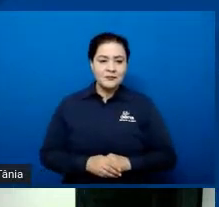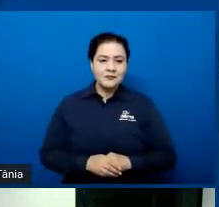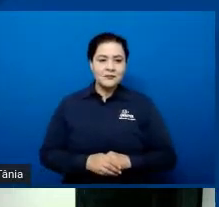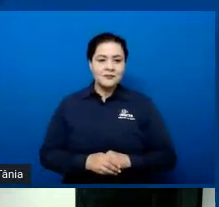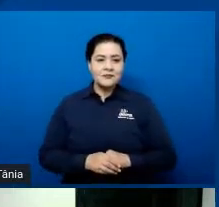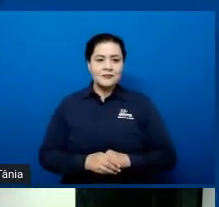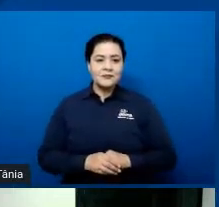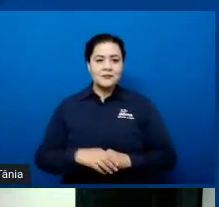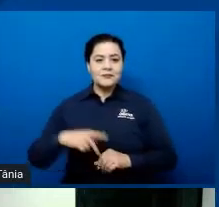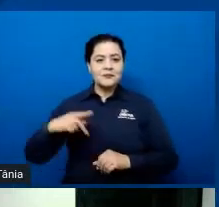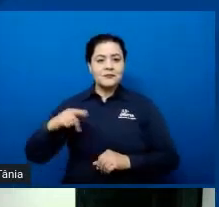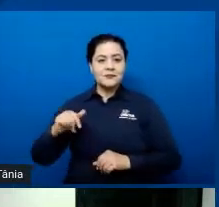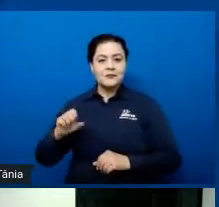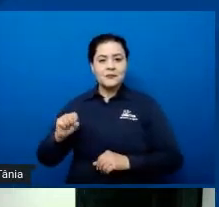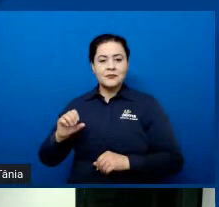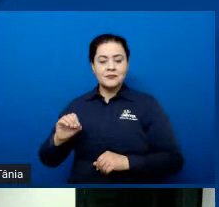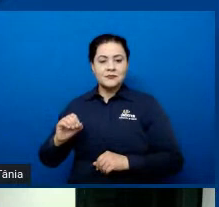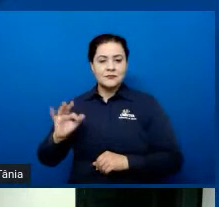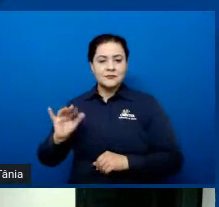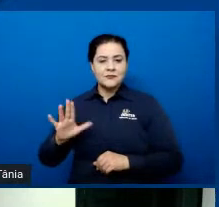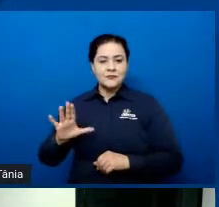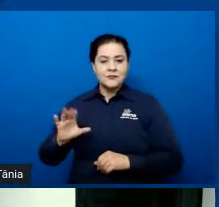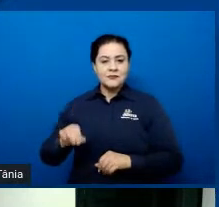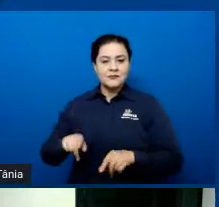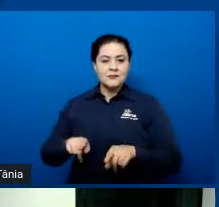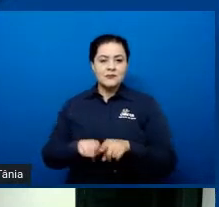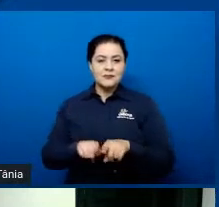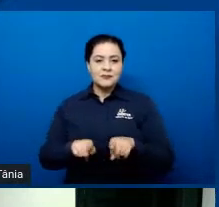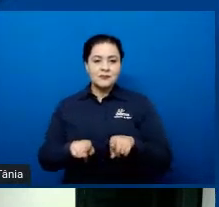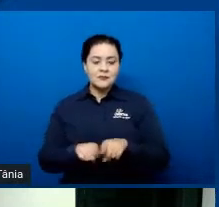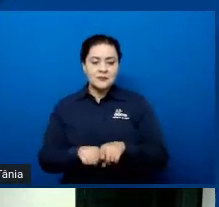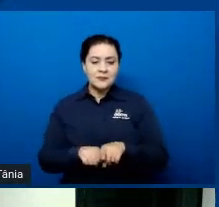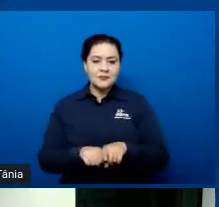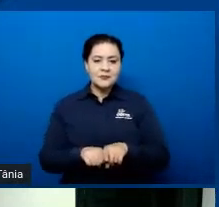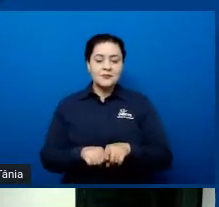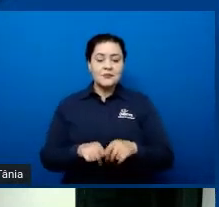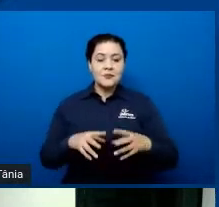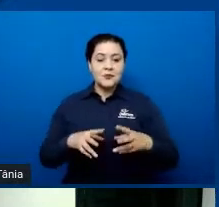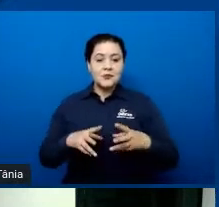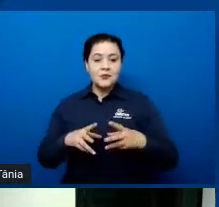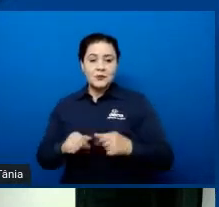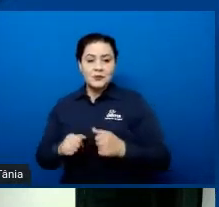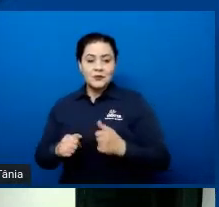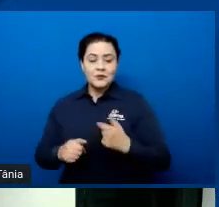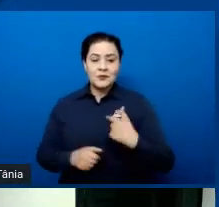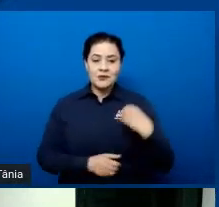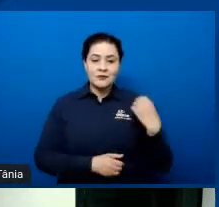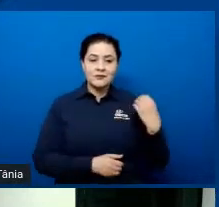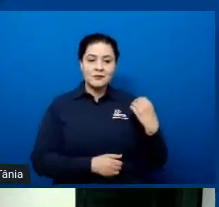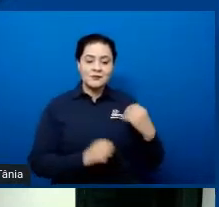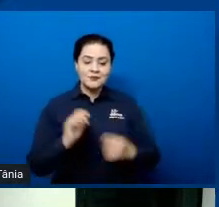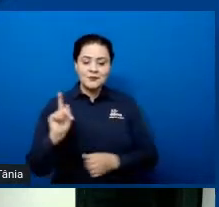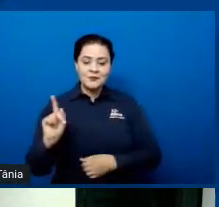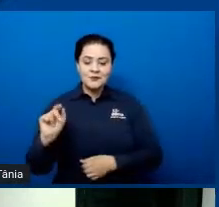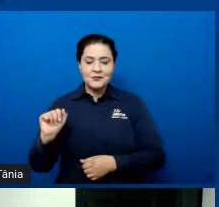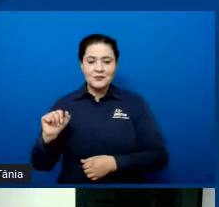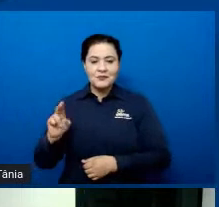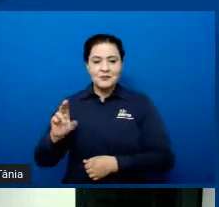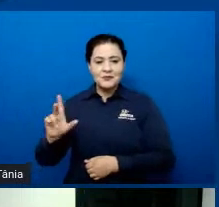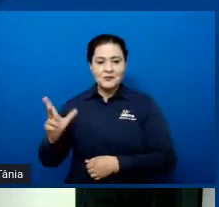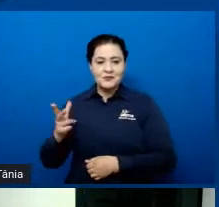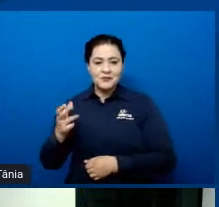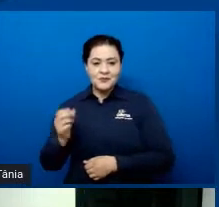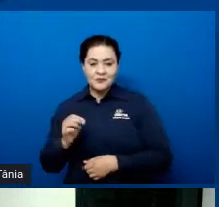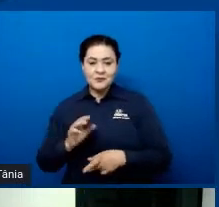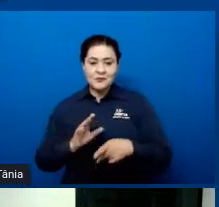Passo Fundo. Sou mestre em projeto e processo também pela Universidade de Passo Fundo. Quer dizer que eu sou gaúcho, né? Eu sou, vim lá do Rio